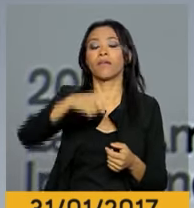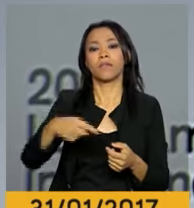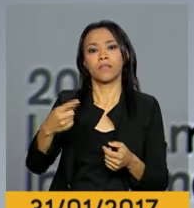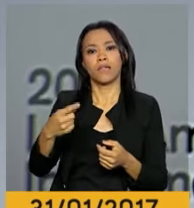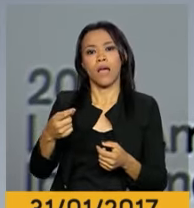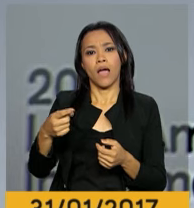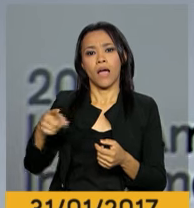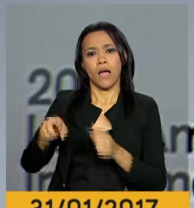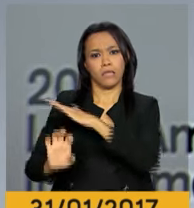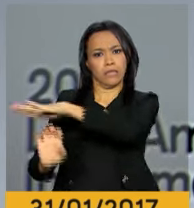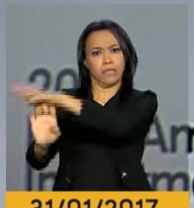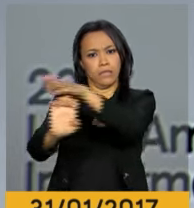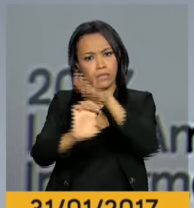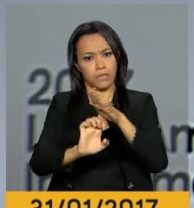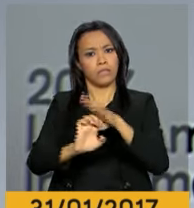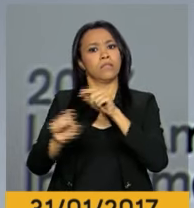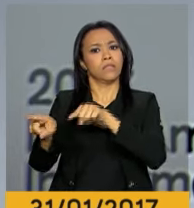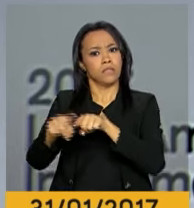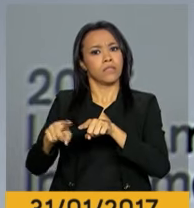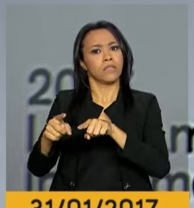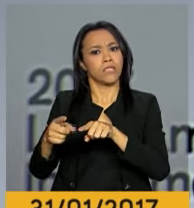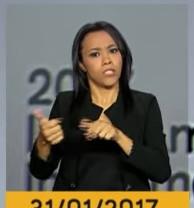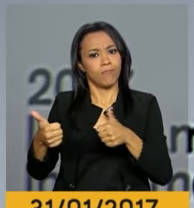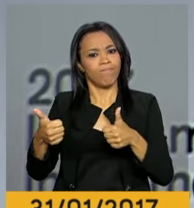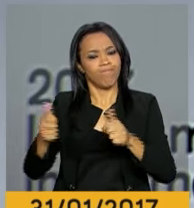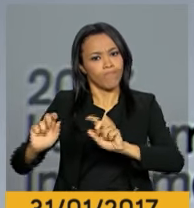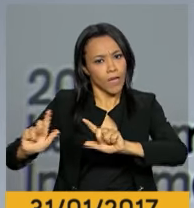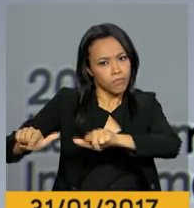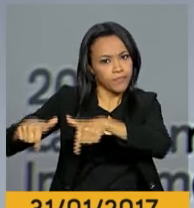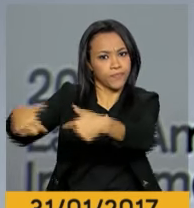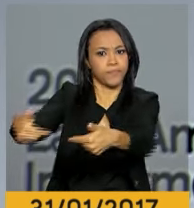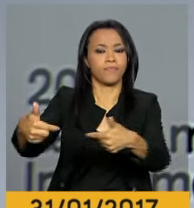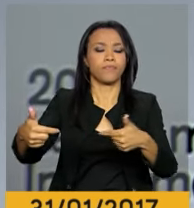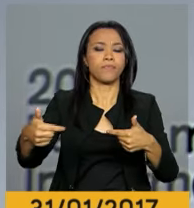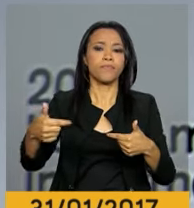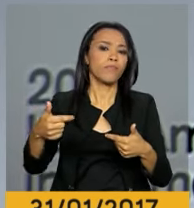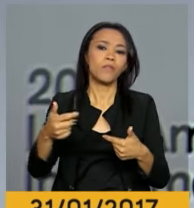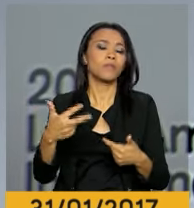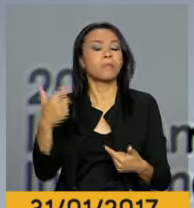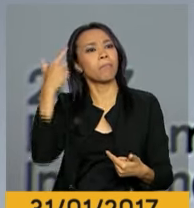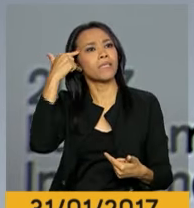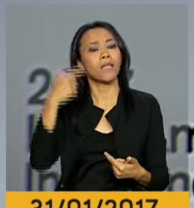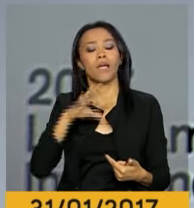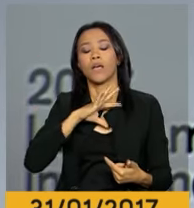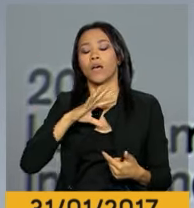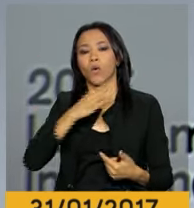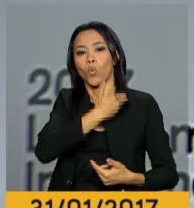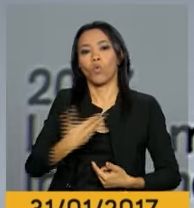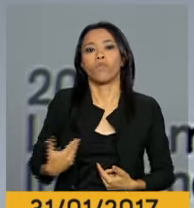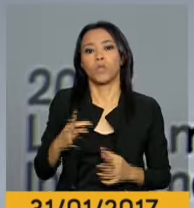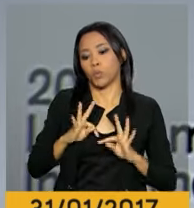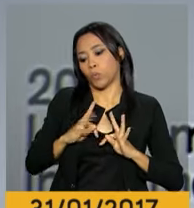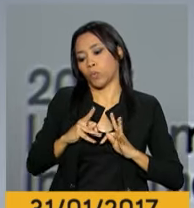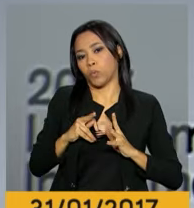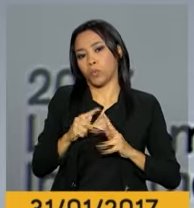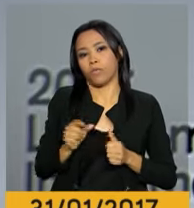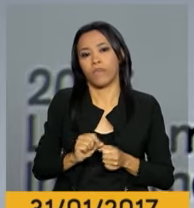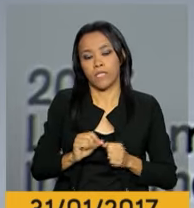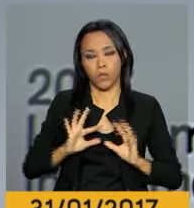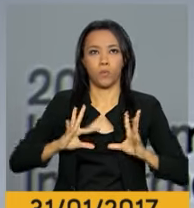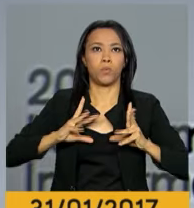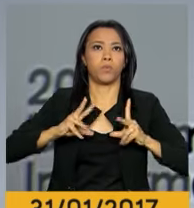de quem o poder público demanda não se pode mais imaginar que o poder público tudo pode fazer e tudo deve fazer